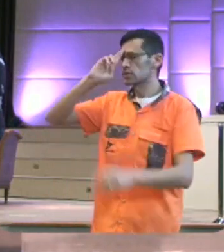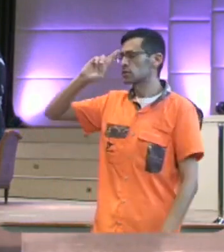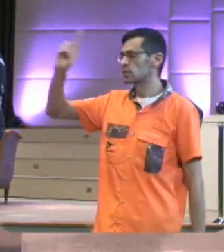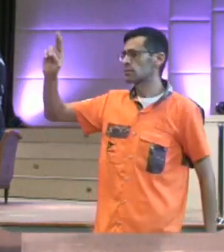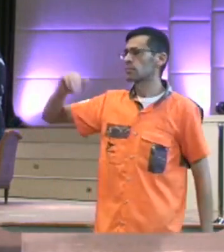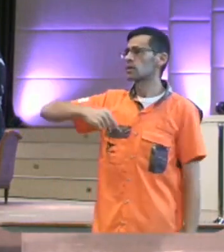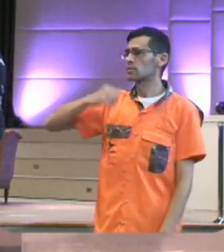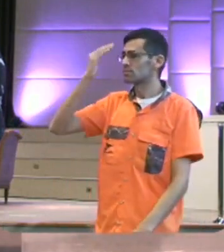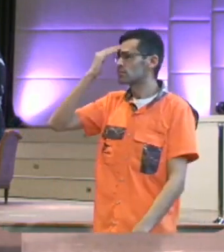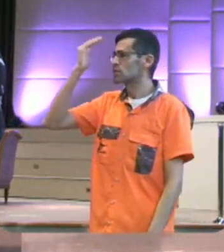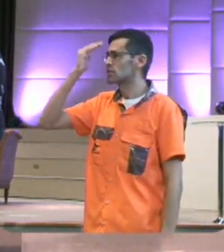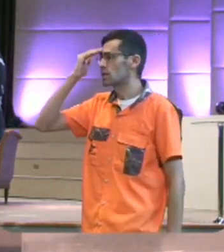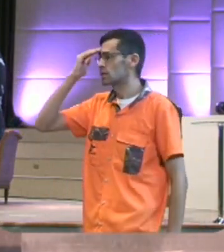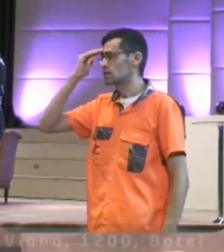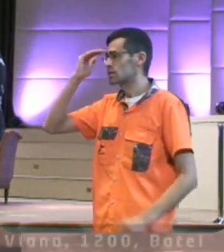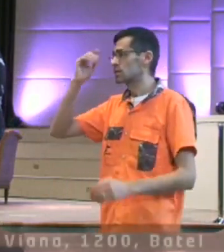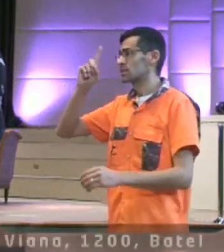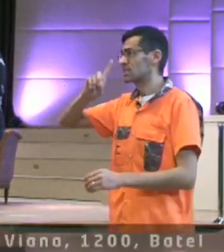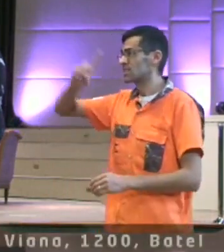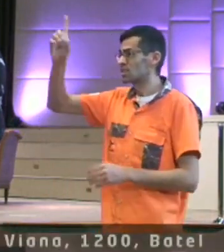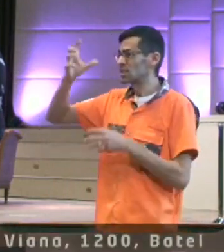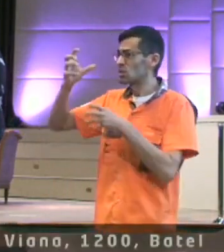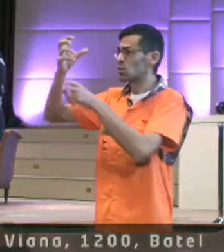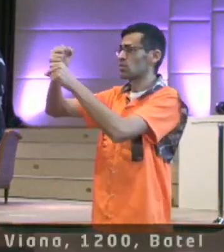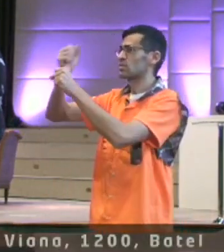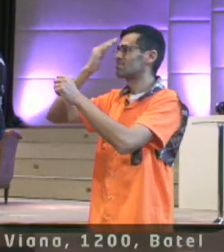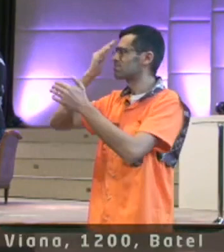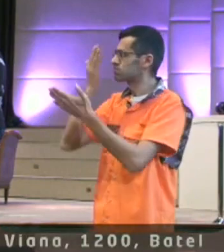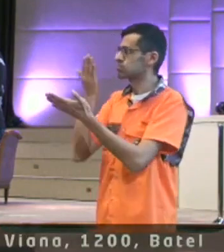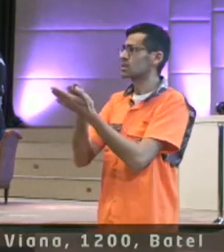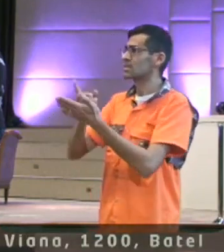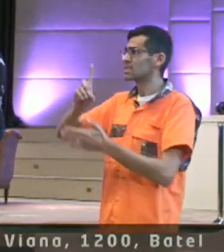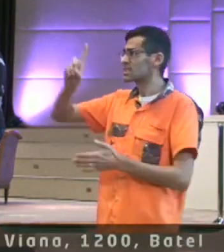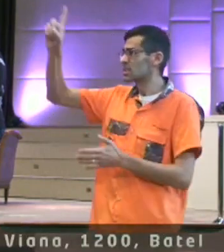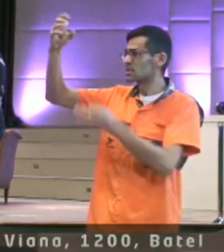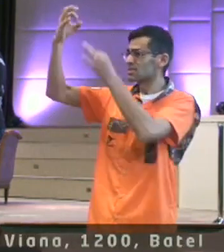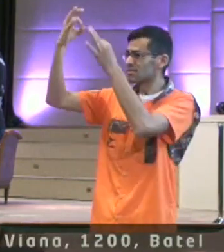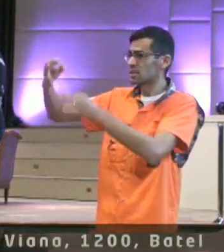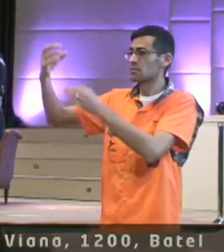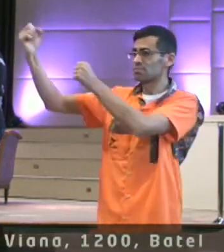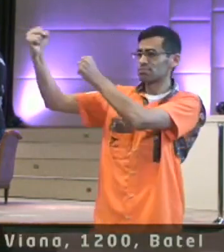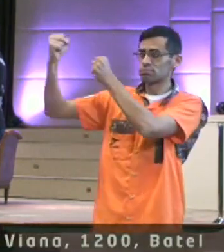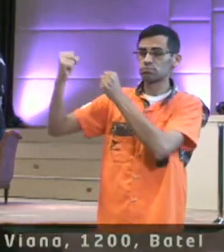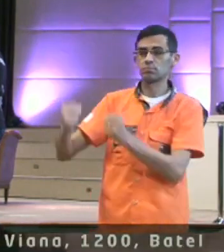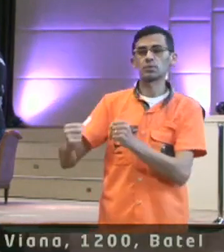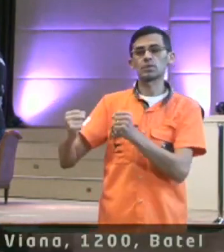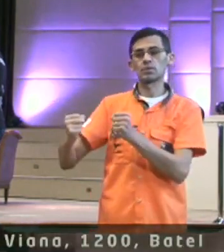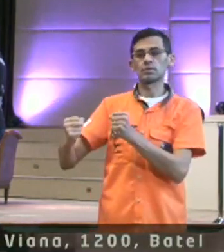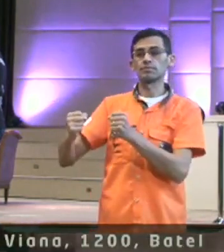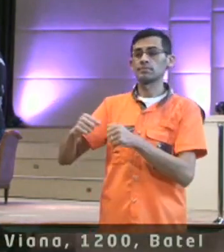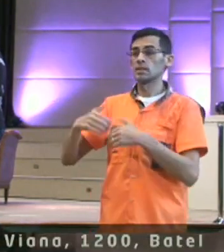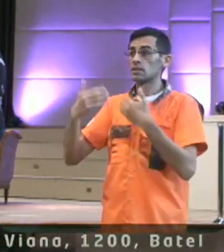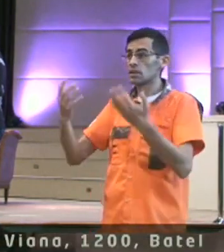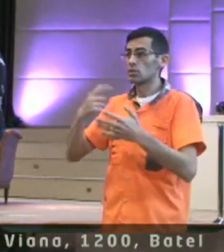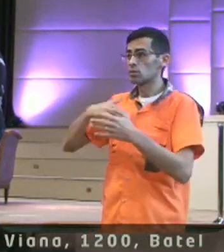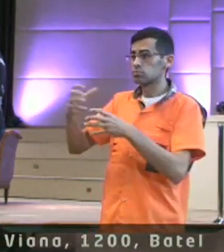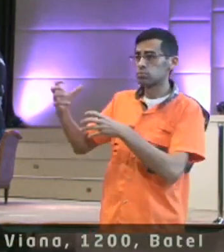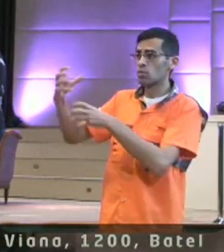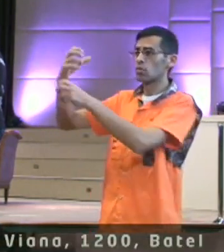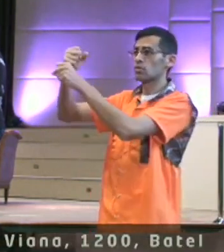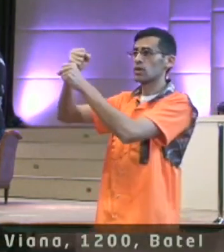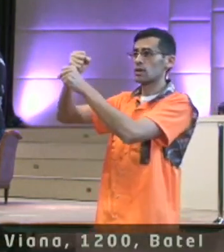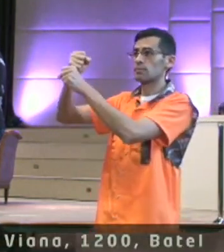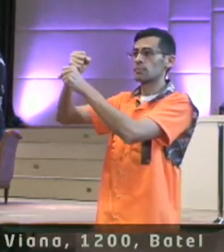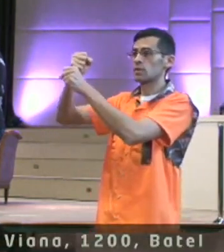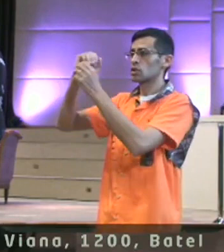eu sei em quem eu tenho crido, estou certo que o Senhor é poderoso, e então eu vou confiar o